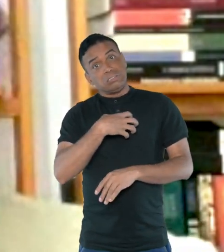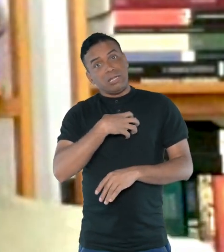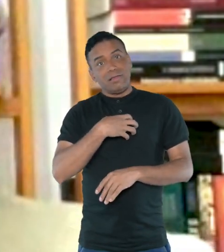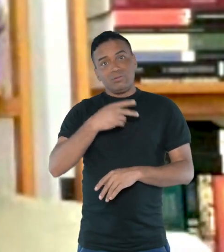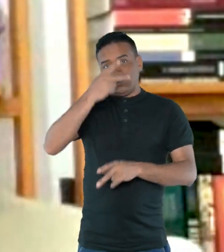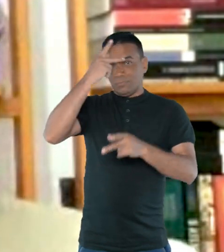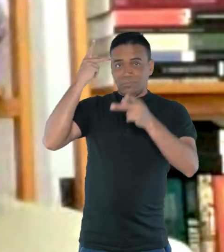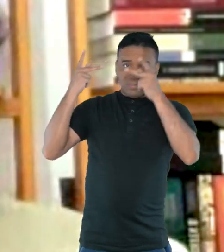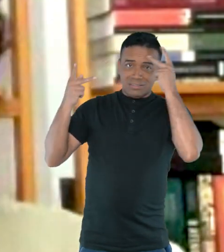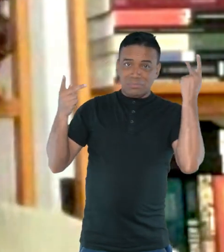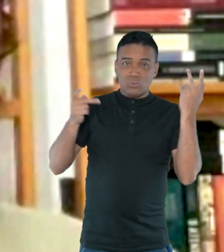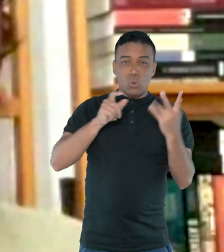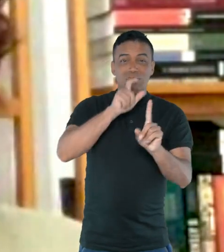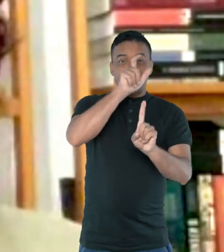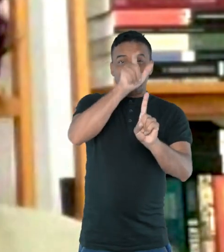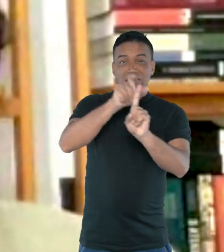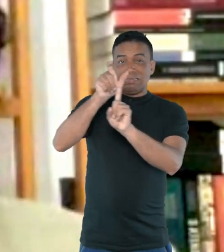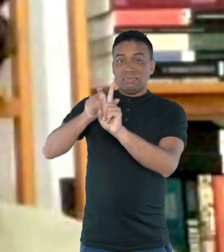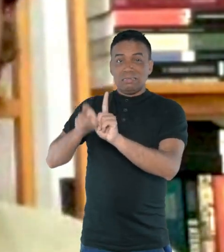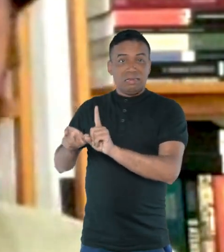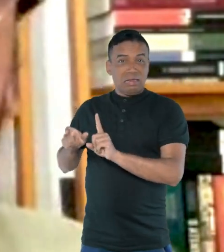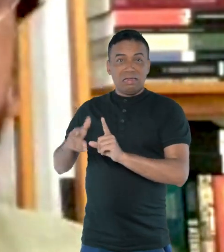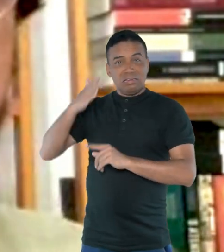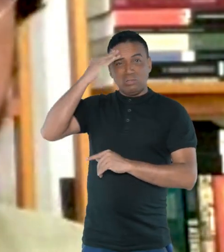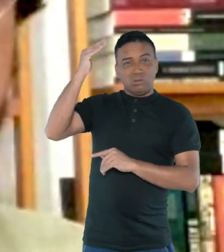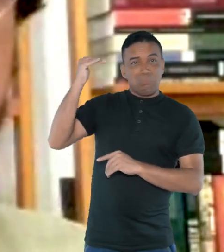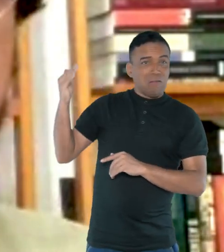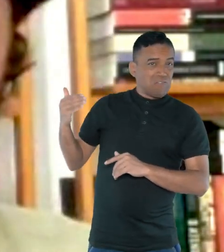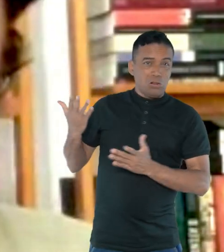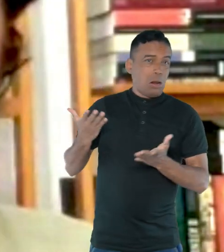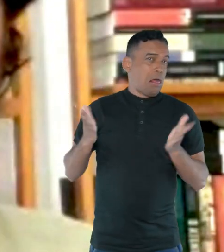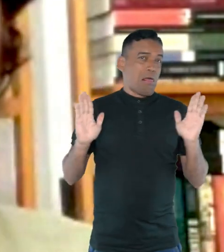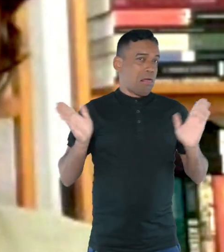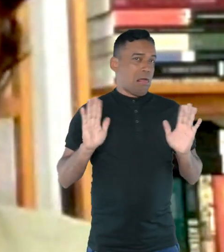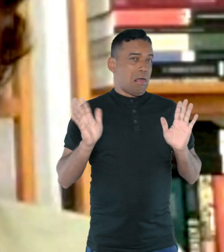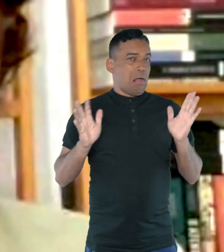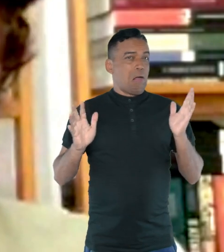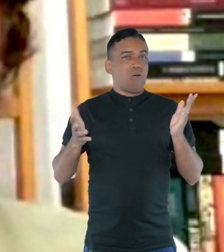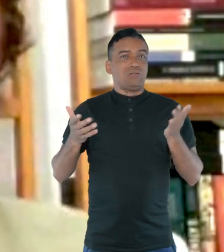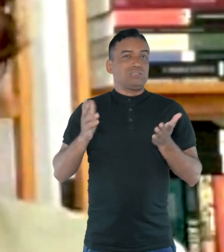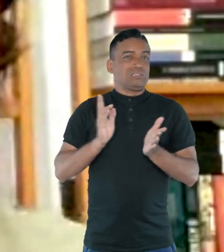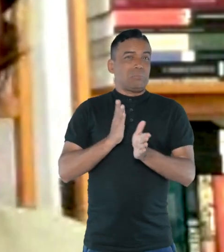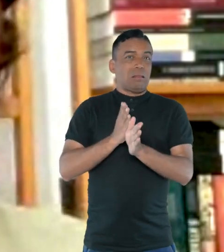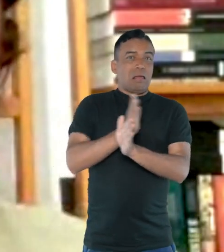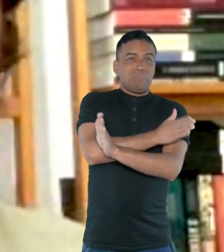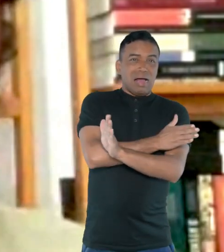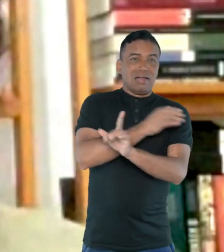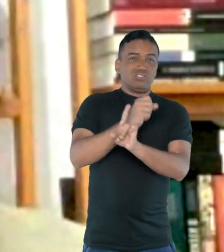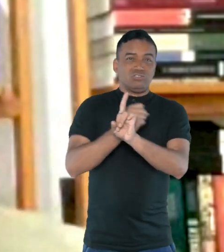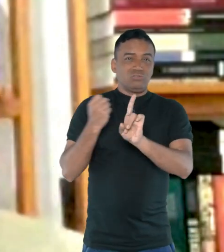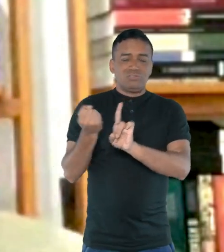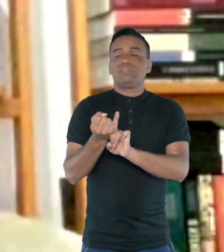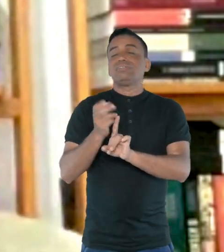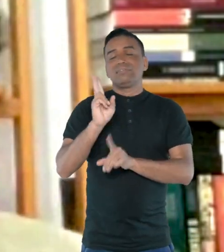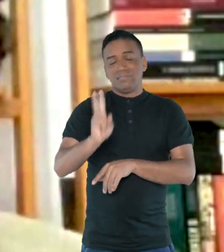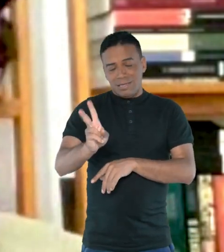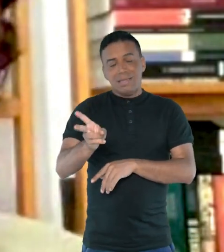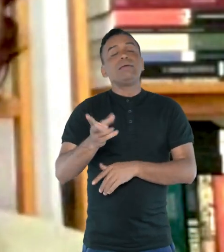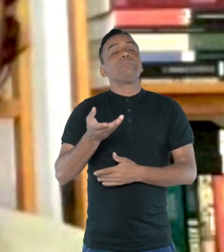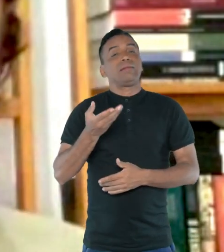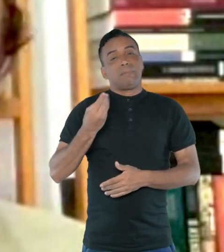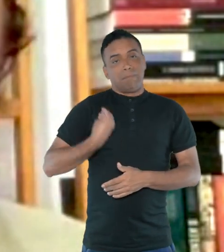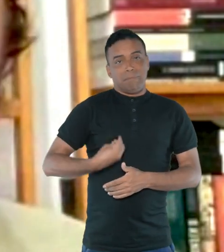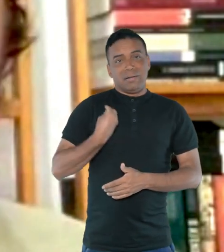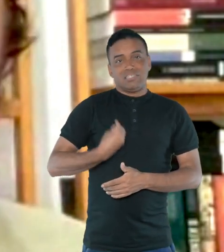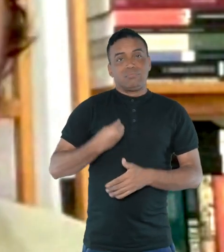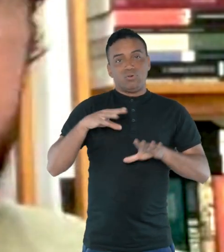essas pessoas, esses sujeitos anônimos, marginalizados, eles sempre participaram da minha formação. E eu falo isso